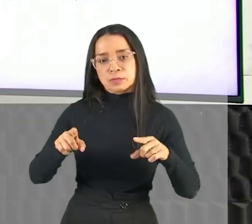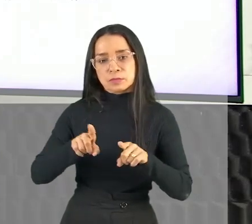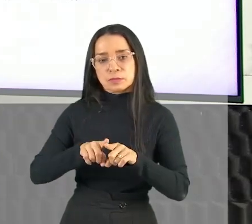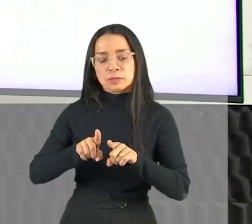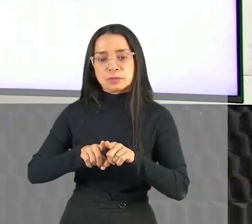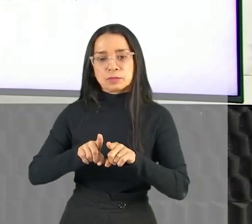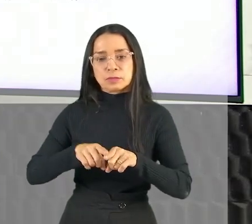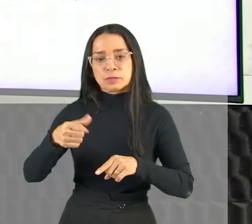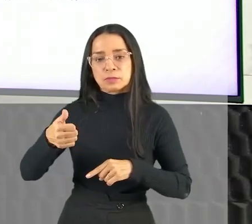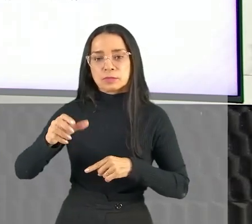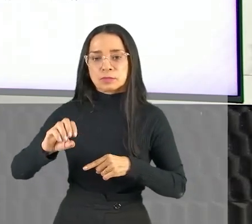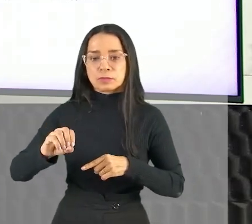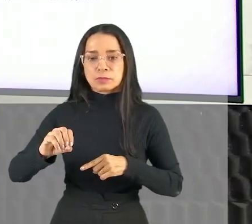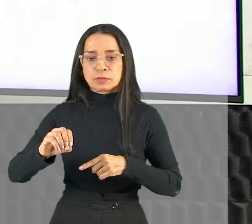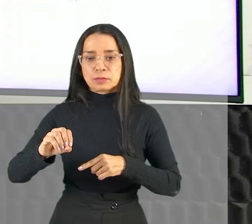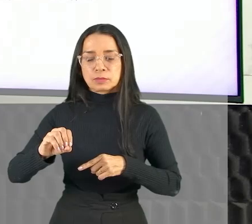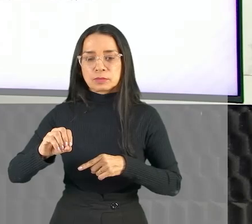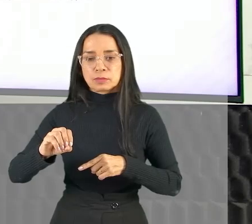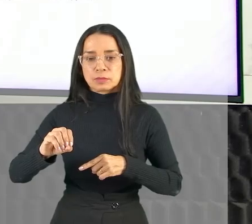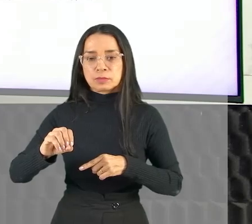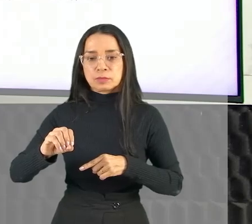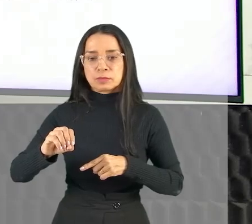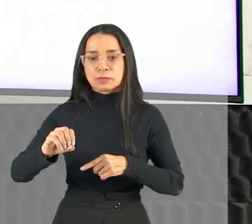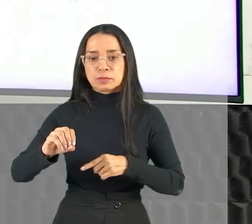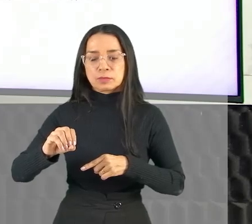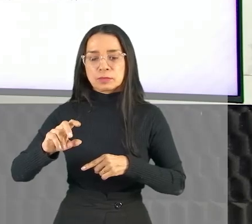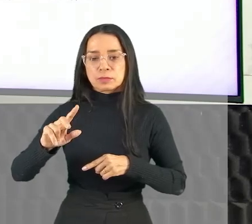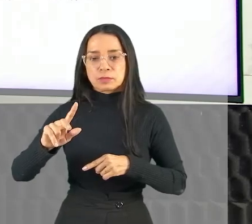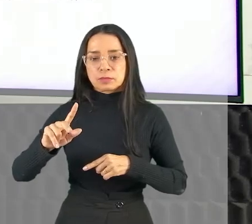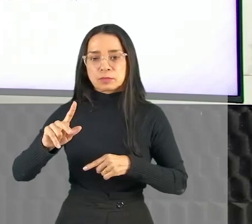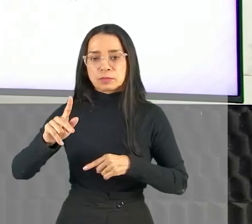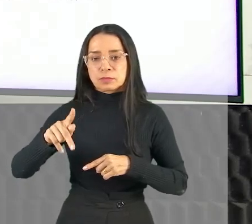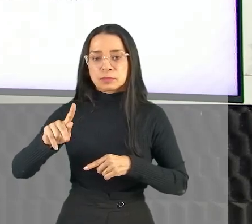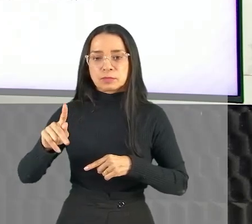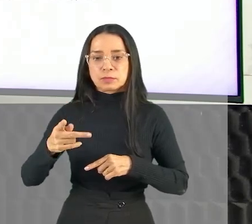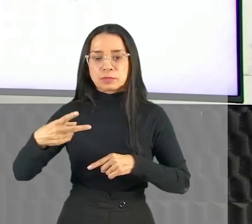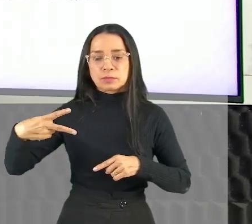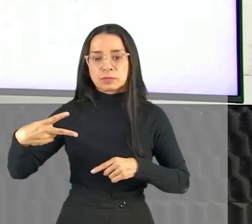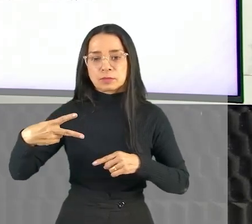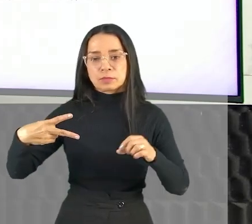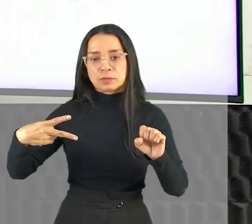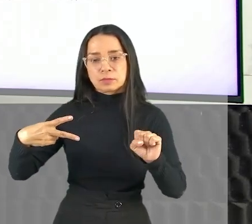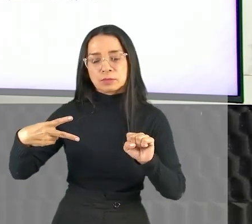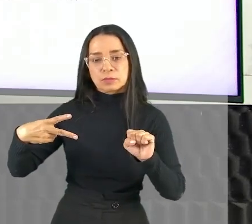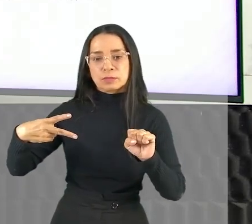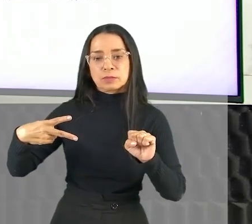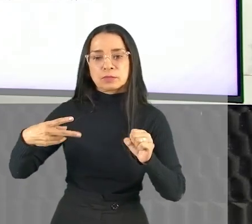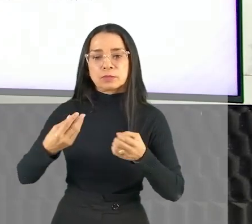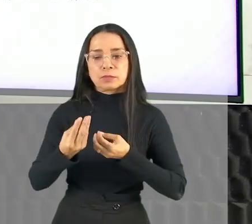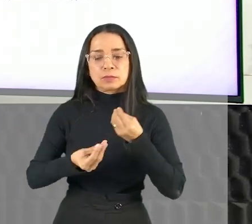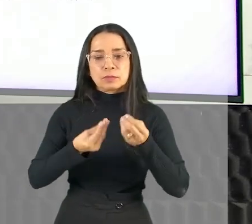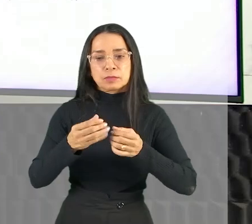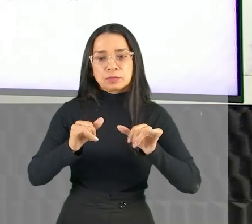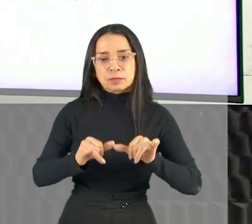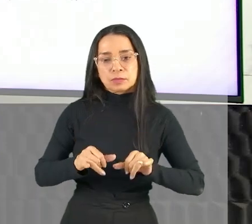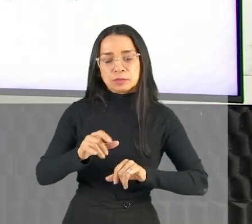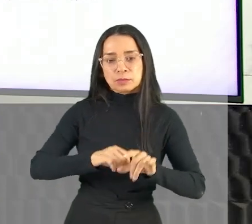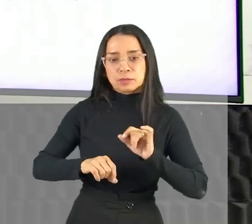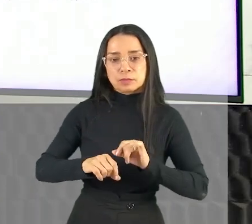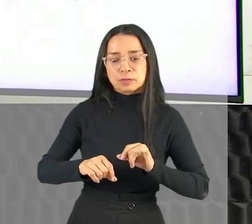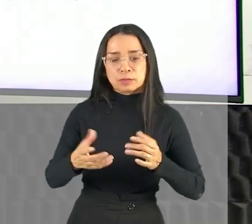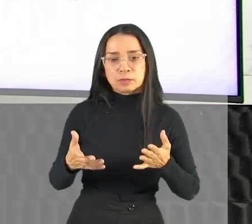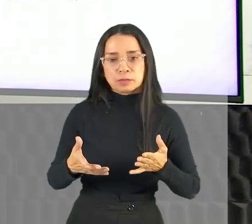ali do pH básico, tá? Maior do que 8. Olha só como ficou a atividade